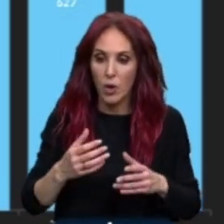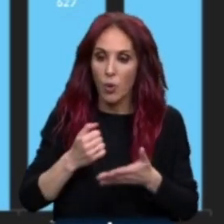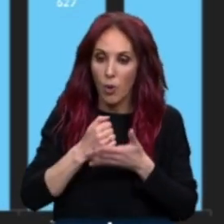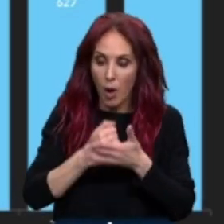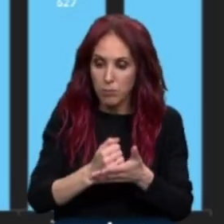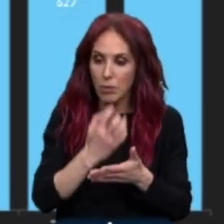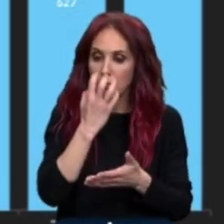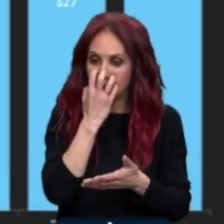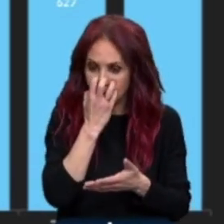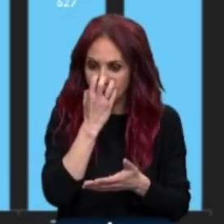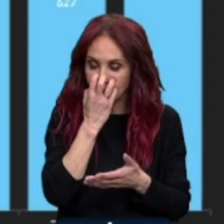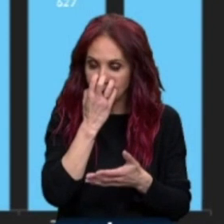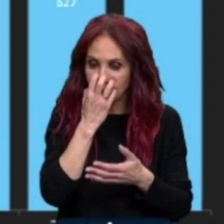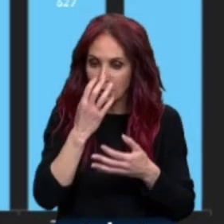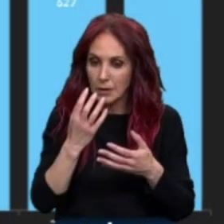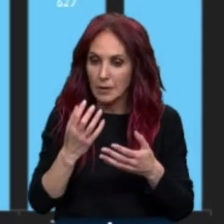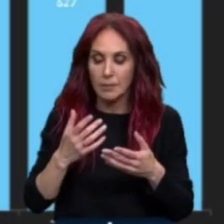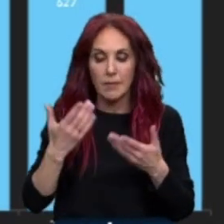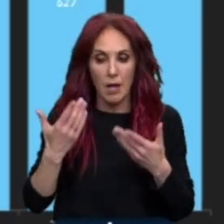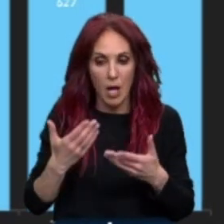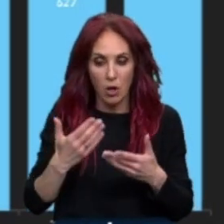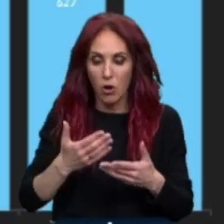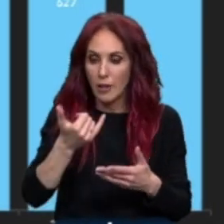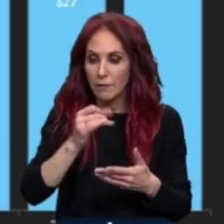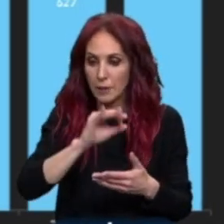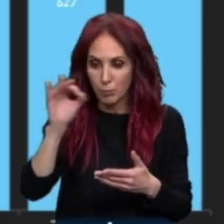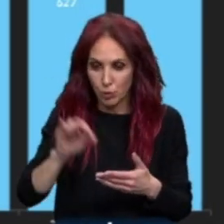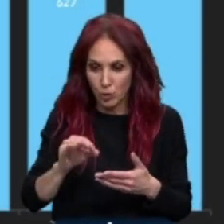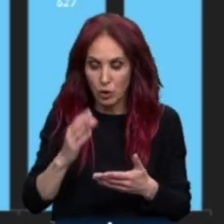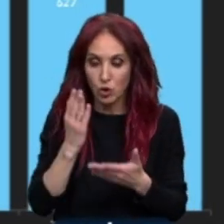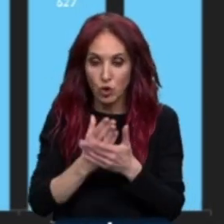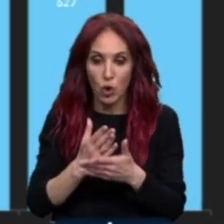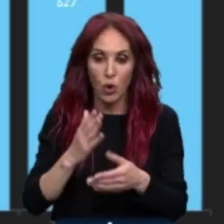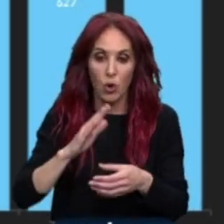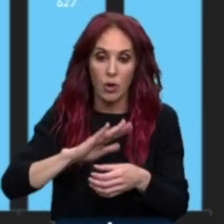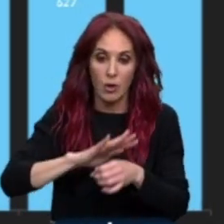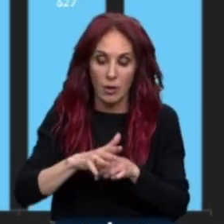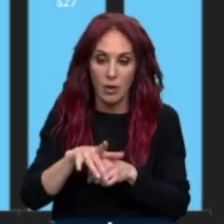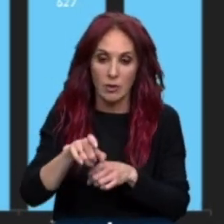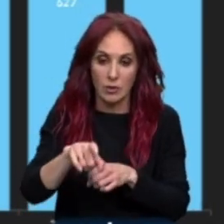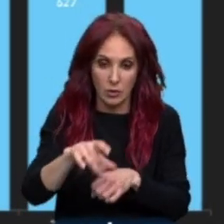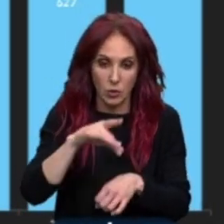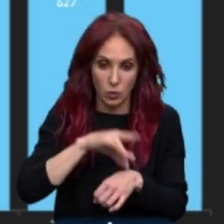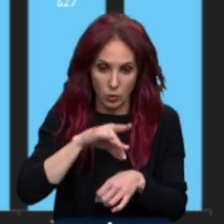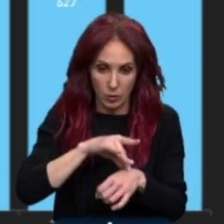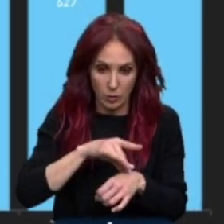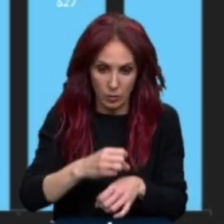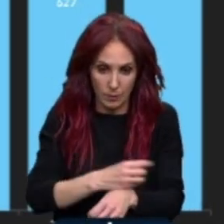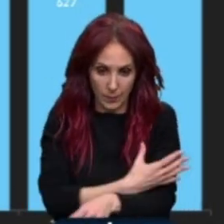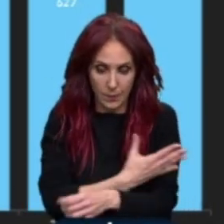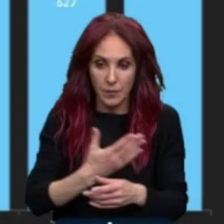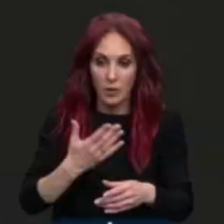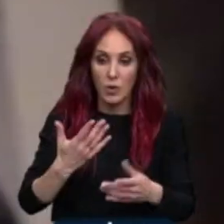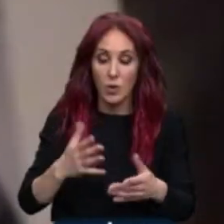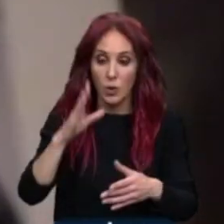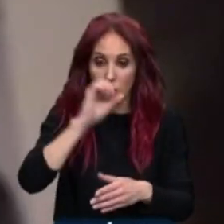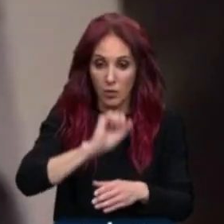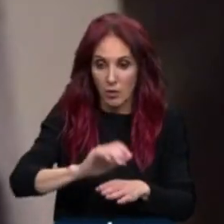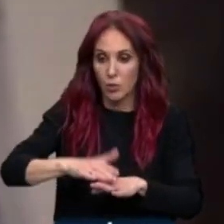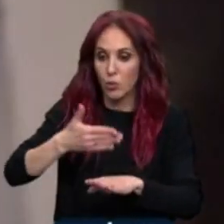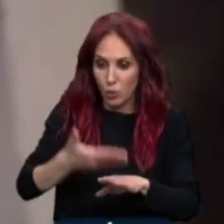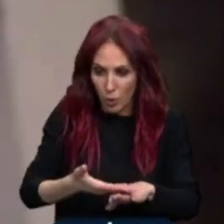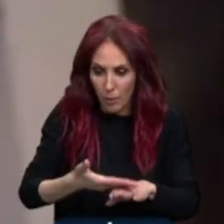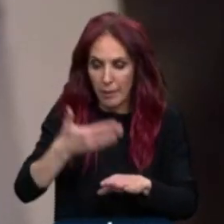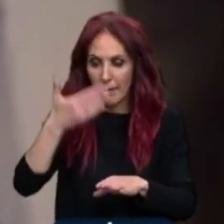ventiladores mecânicos está ocupada neste momento a 20% só com doentes de Covid-19. O Governo está a duplicar e aumentar